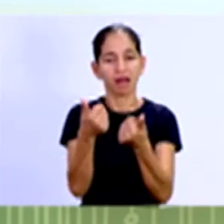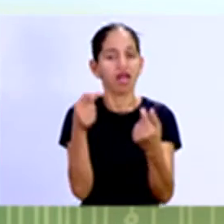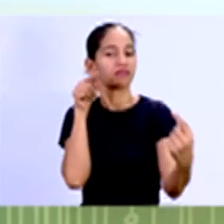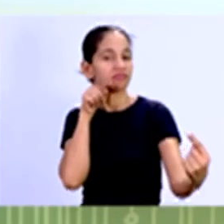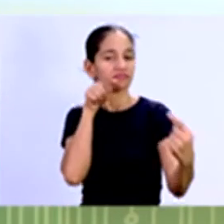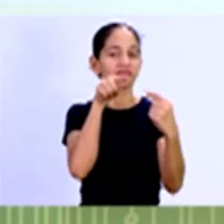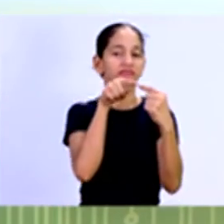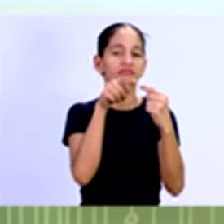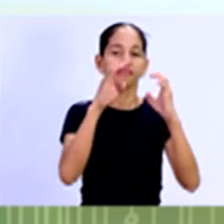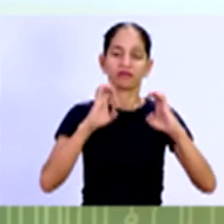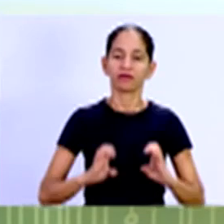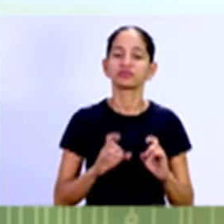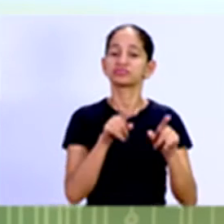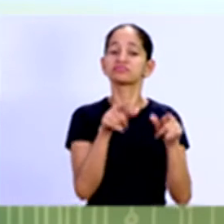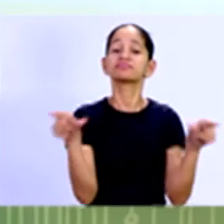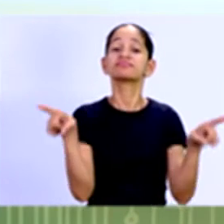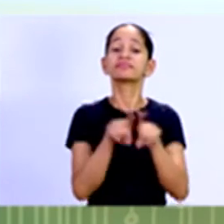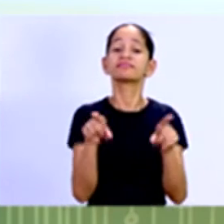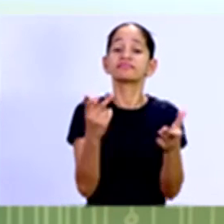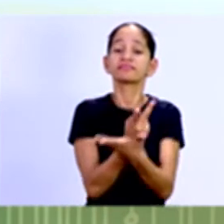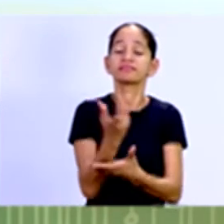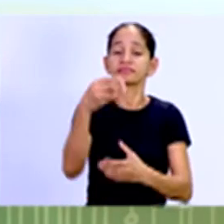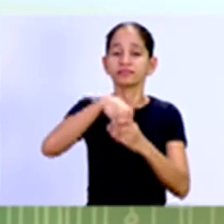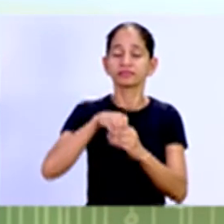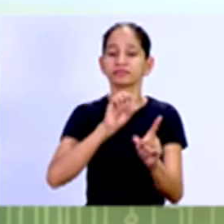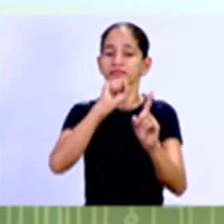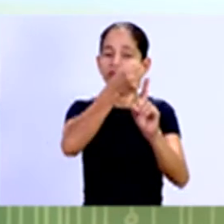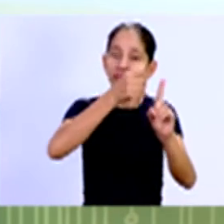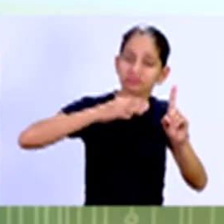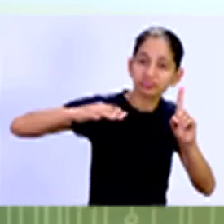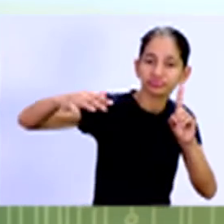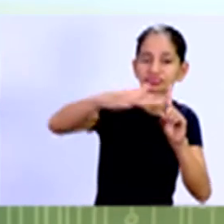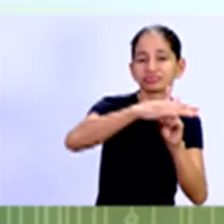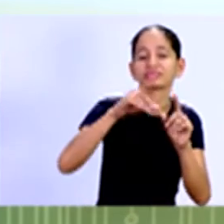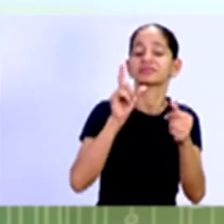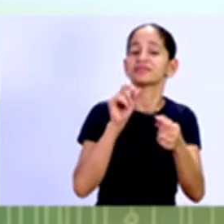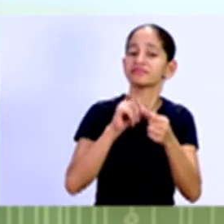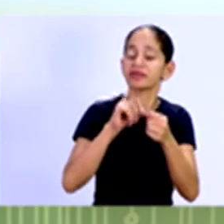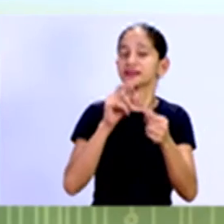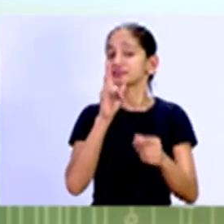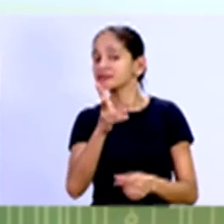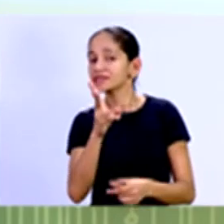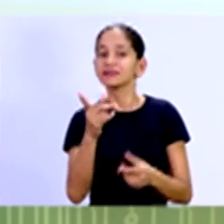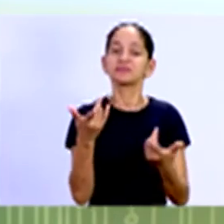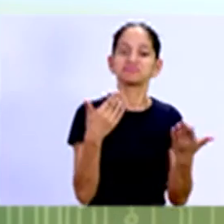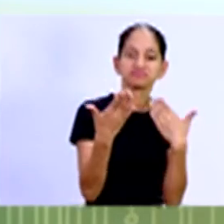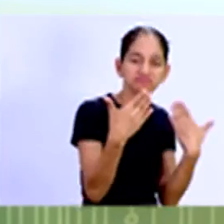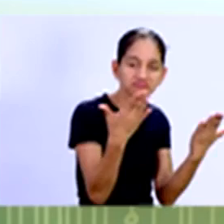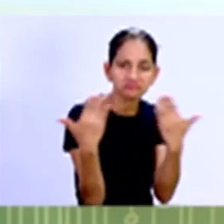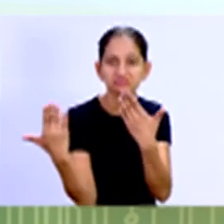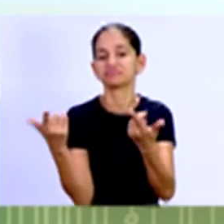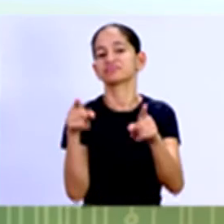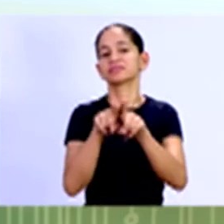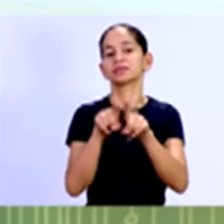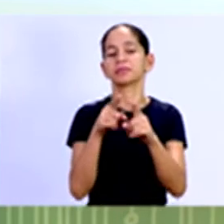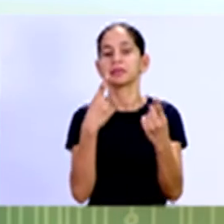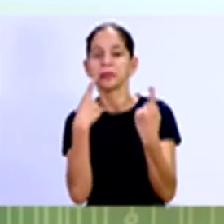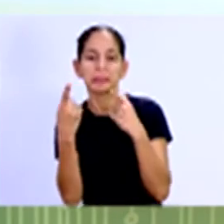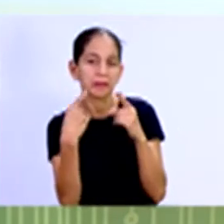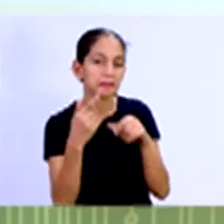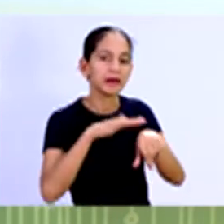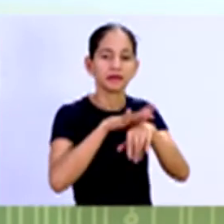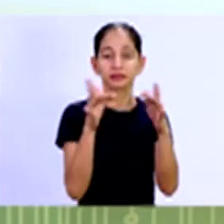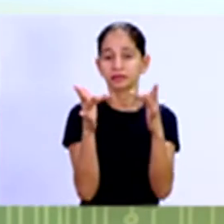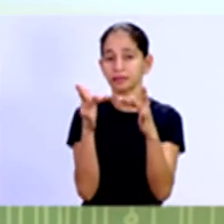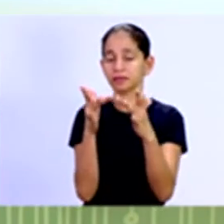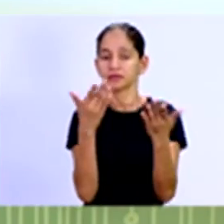ética, ela realmente ela ocorre numa coletividade, ela ocorre numa sociedade, nas relações sociais. Achei muito